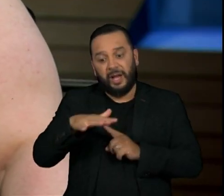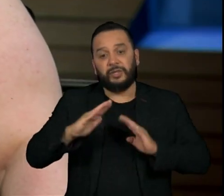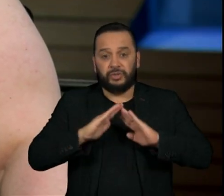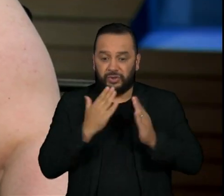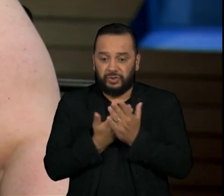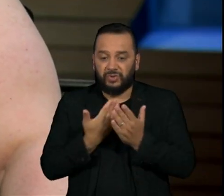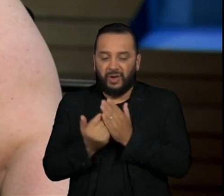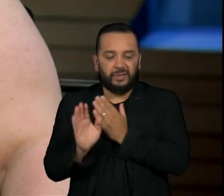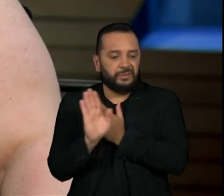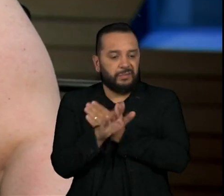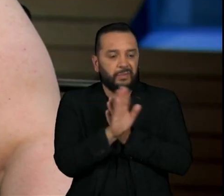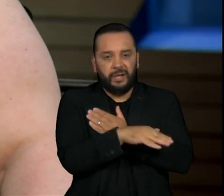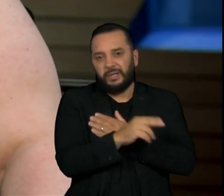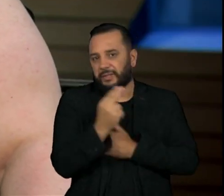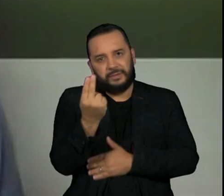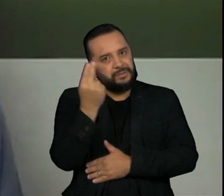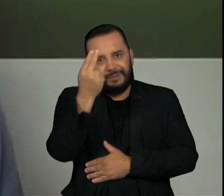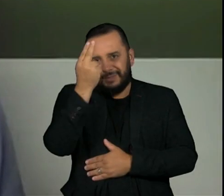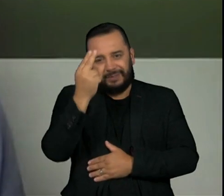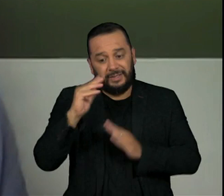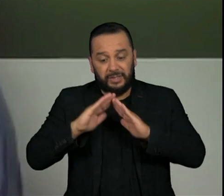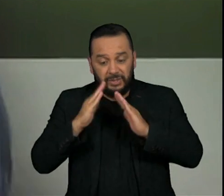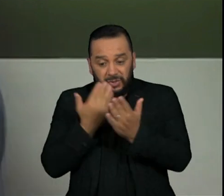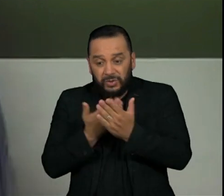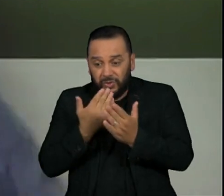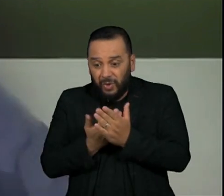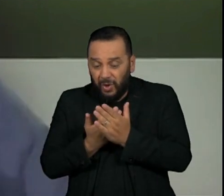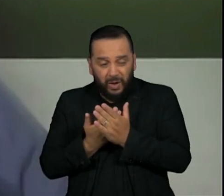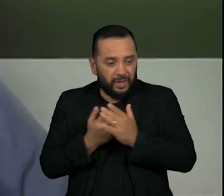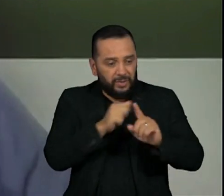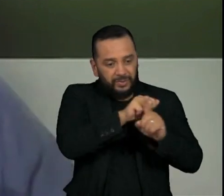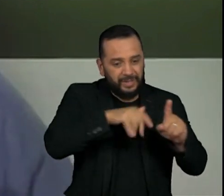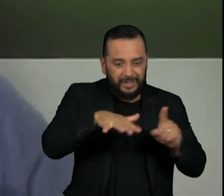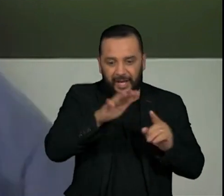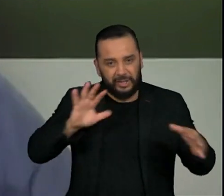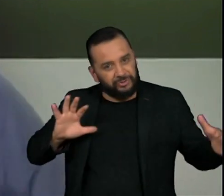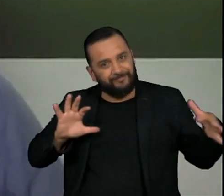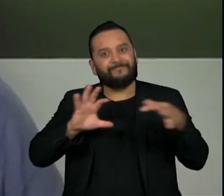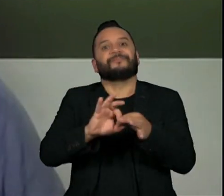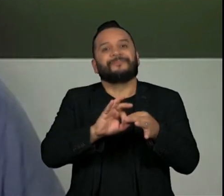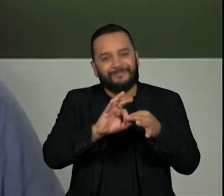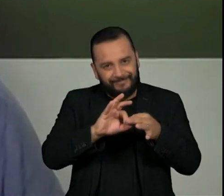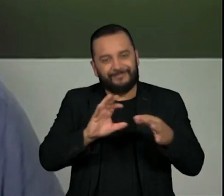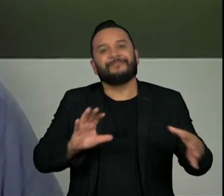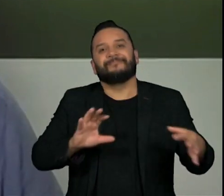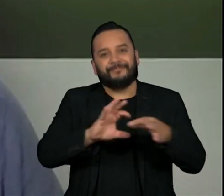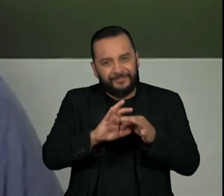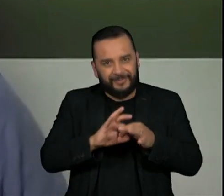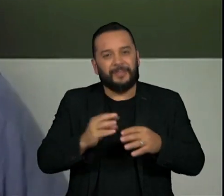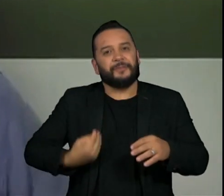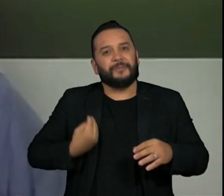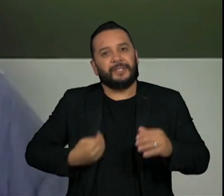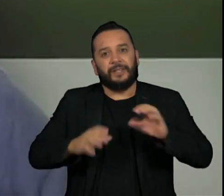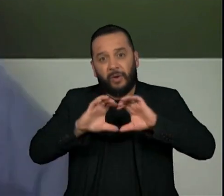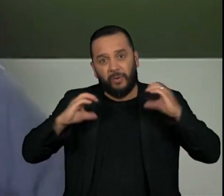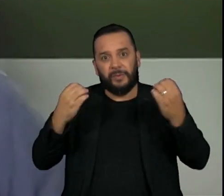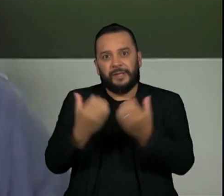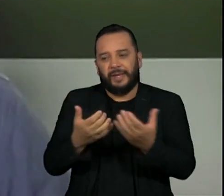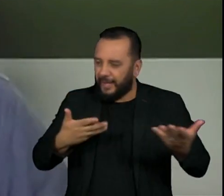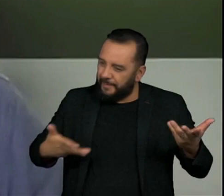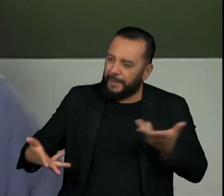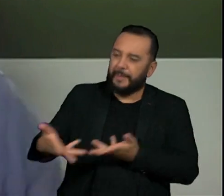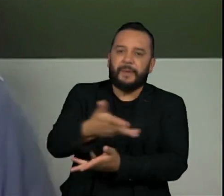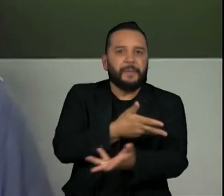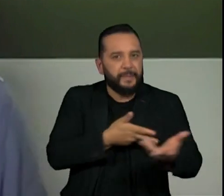A escola faz parte de todo um princípio de entrosamento dentro da vida comunitária. E ela precisa